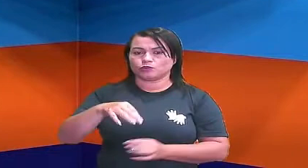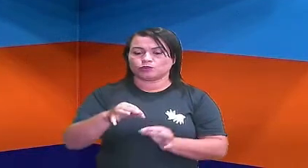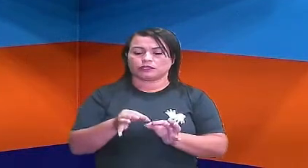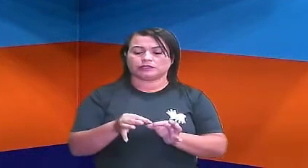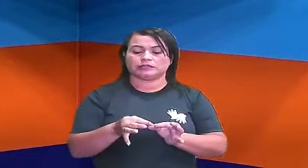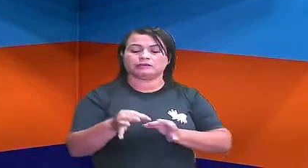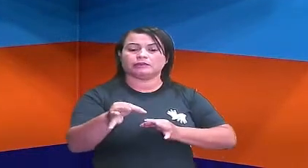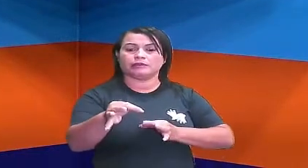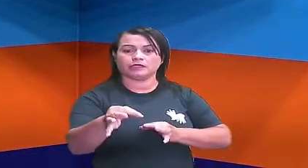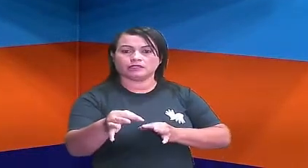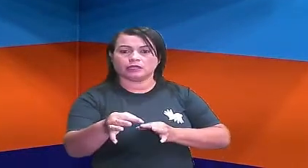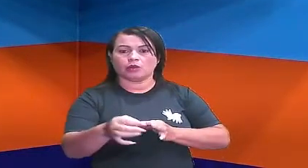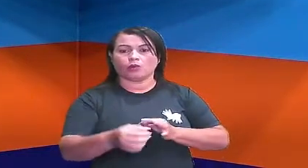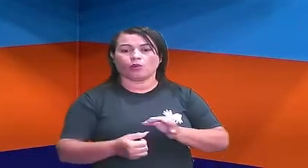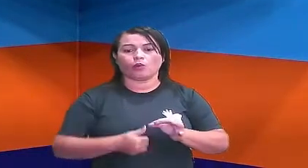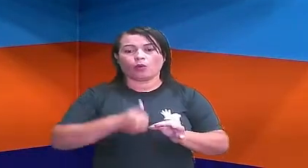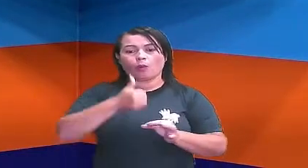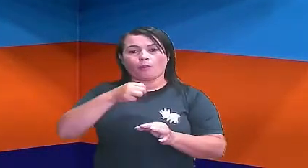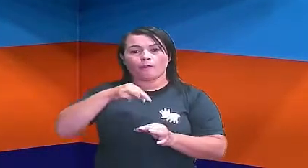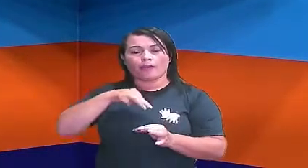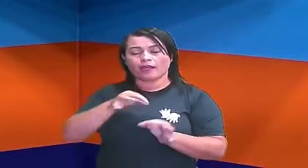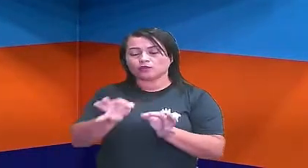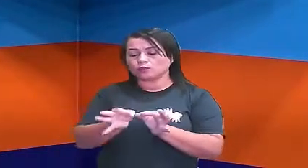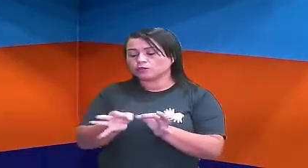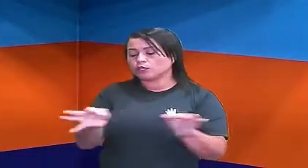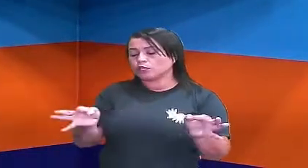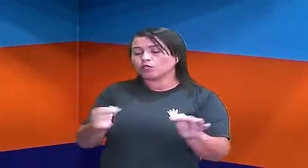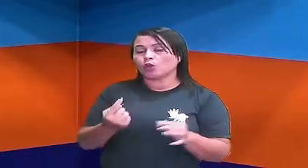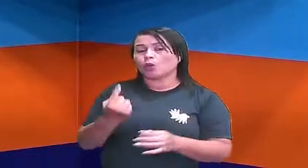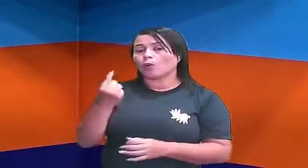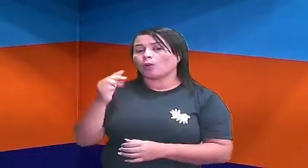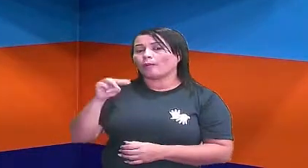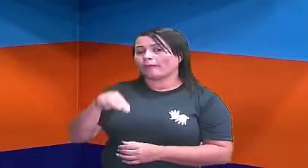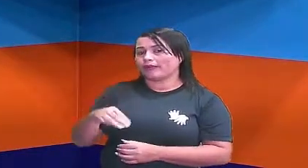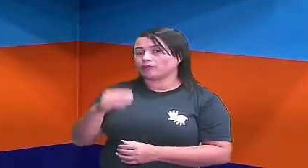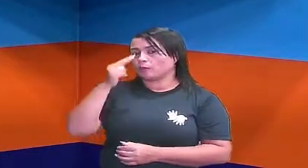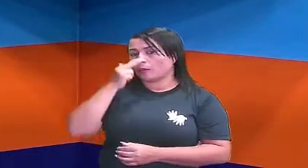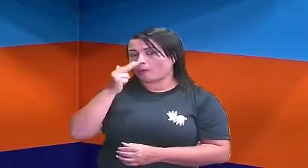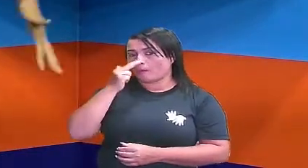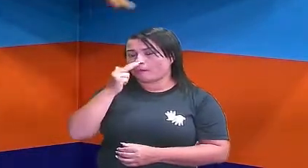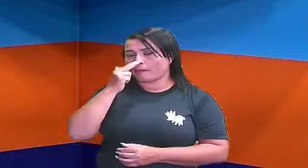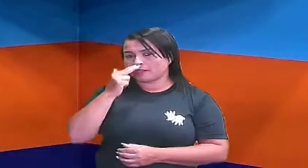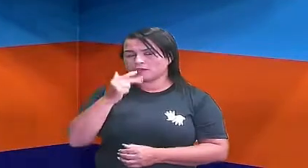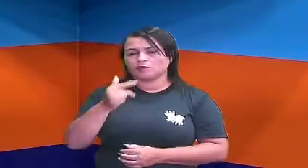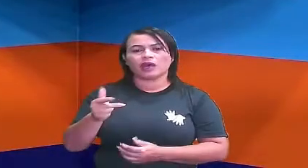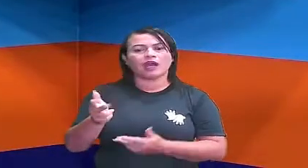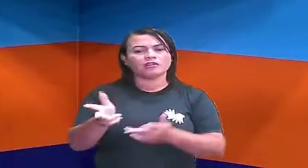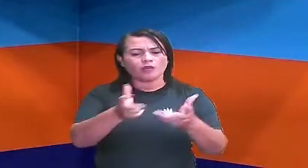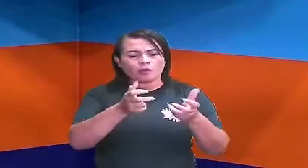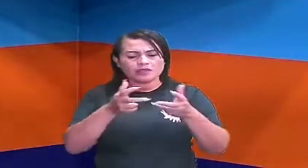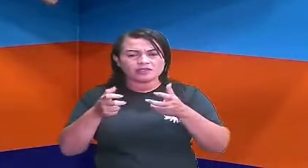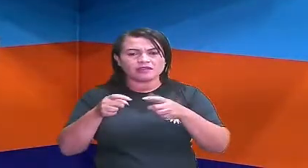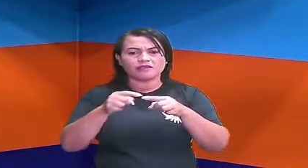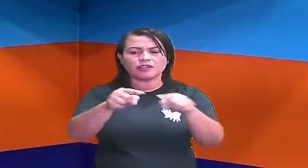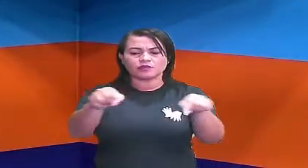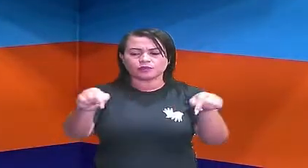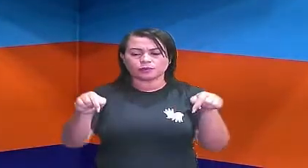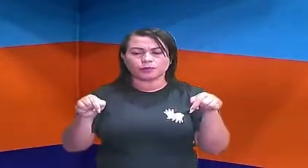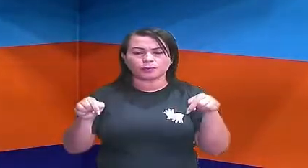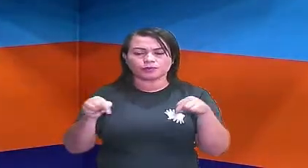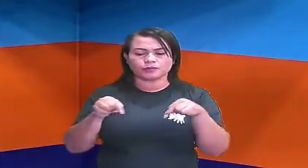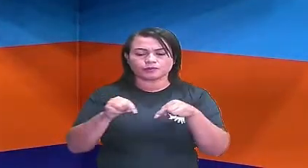a dimensão da altura ou largura, depende do que a gente tiver aí